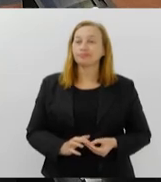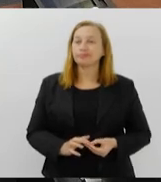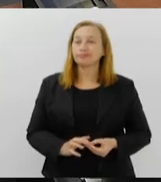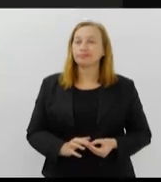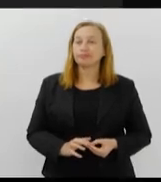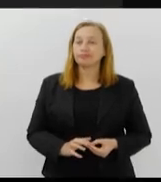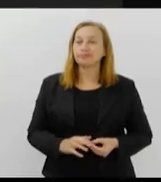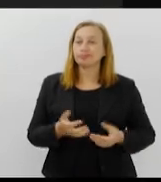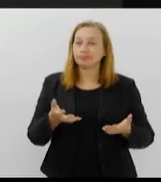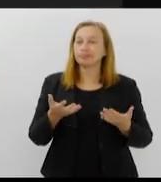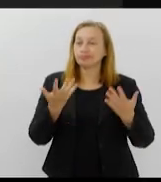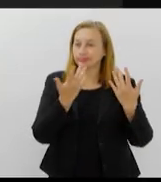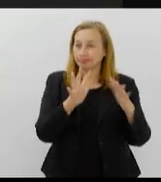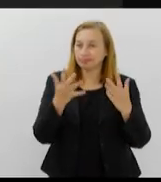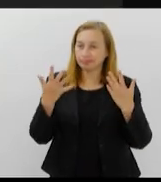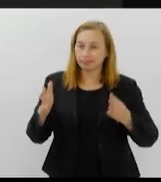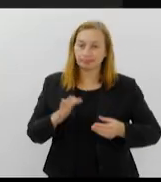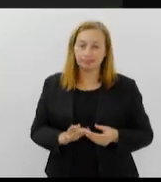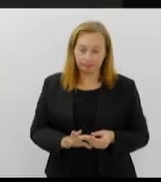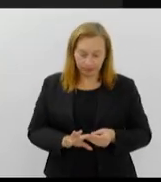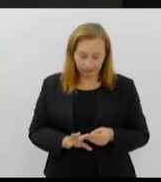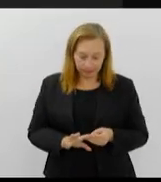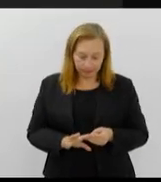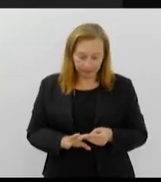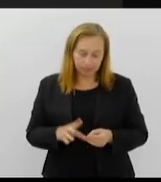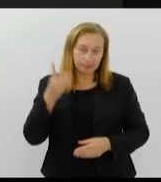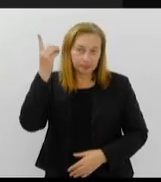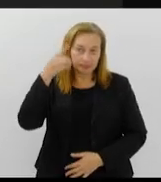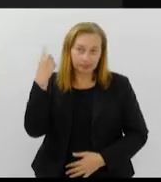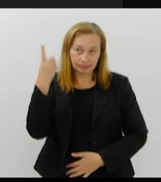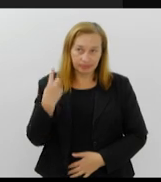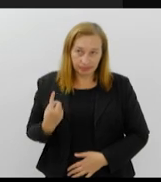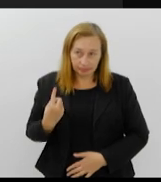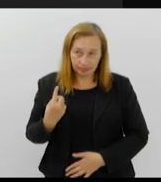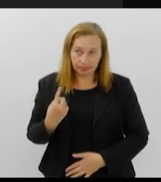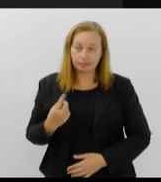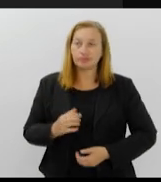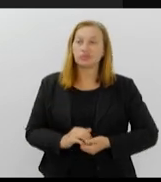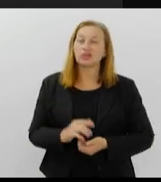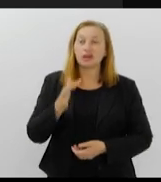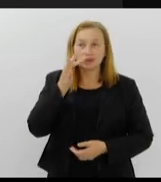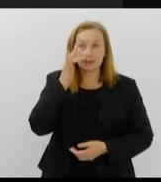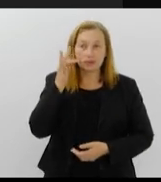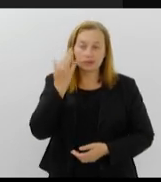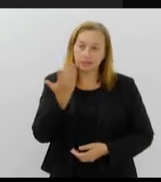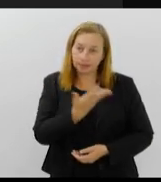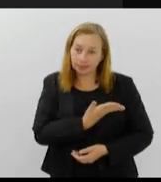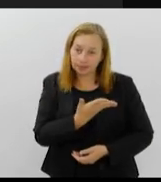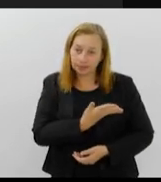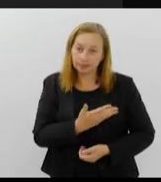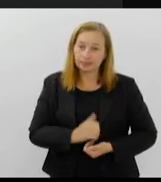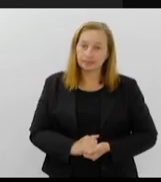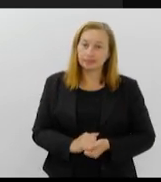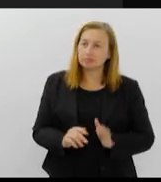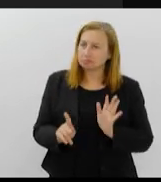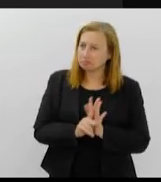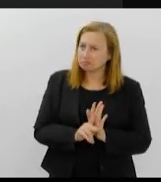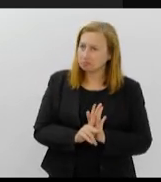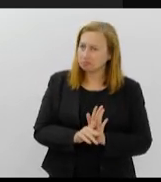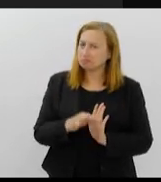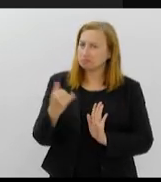Eu quero parabenizar a deputada Dani Monteiro e o Flávio Serafim, nosso colega, por um projeto